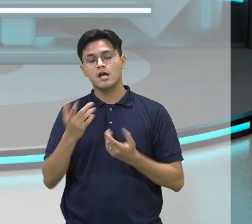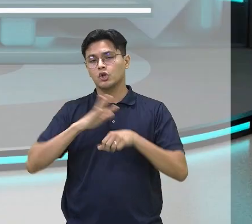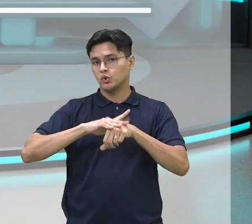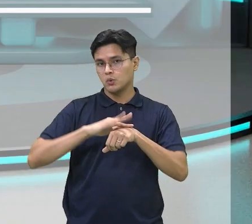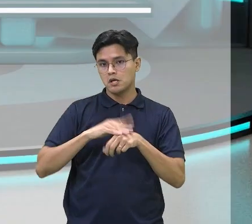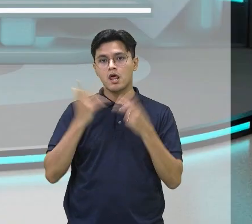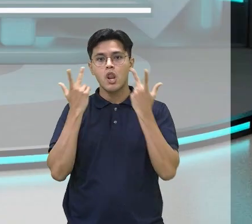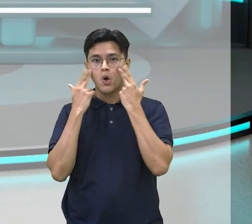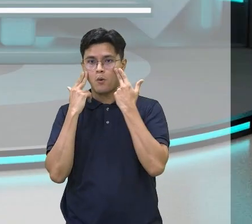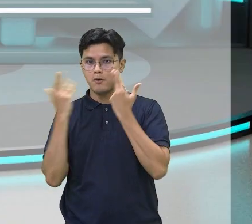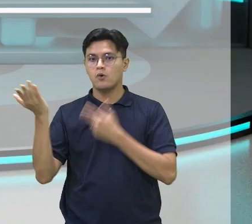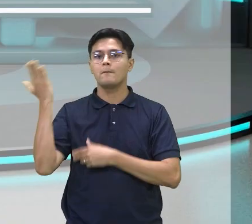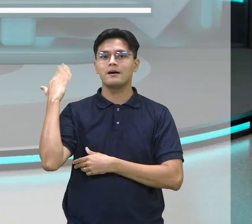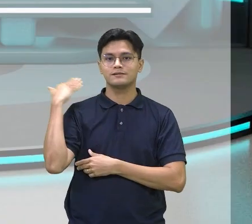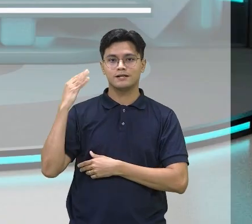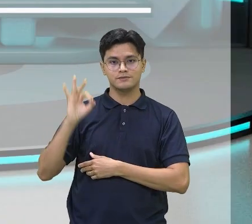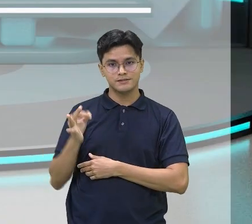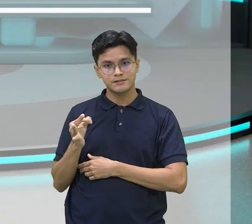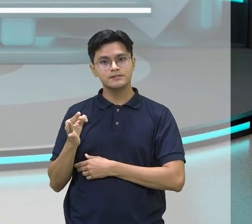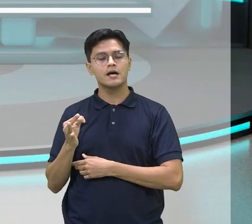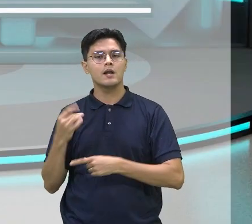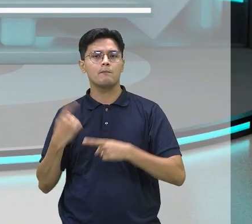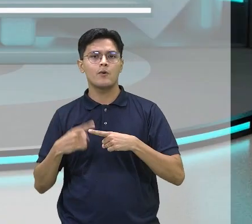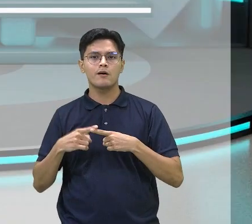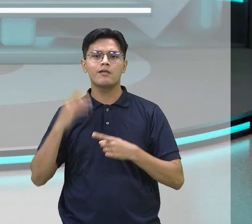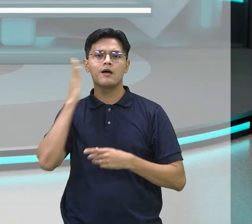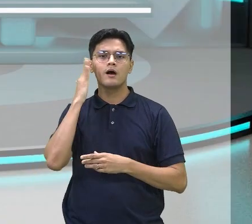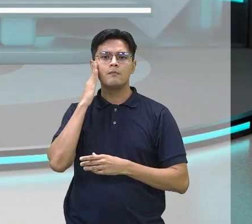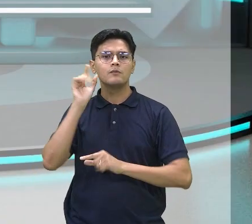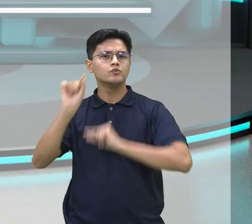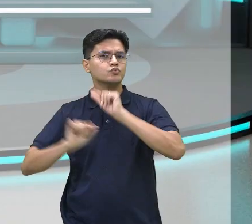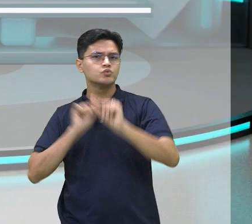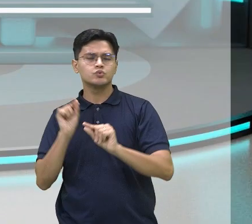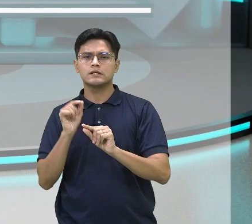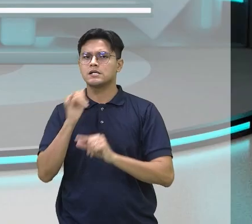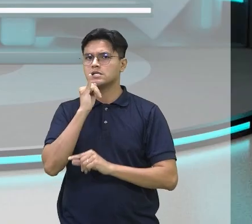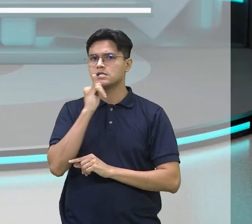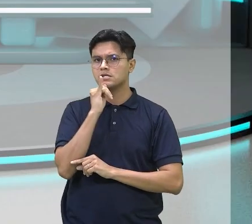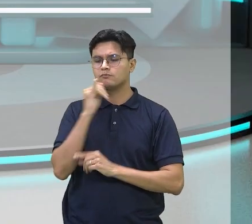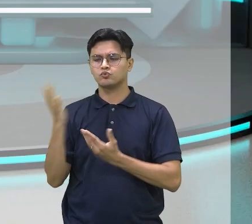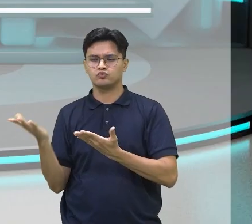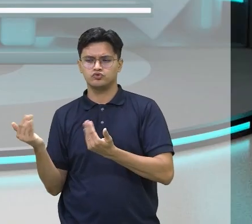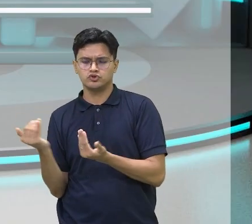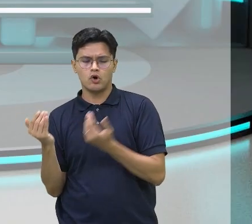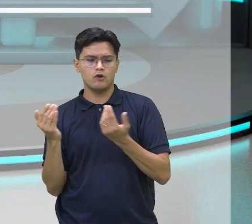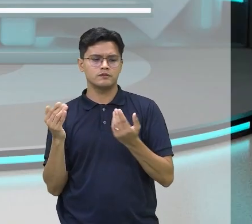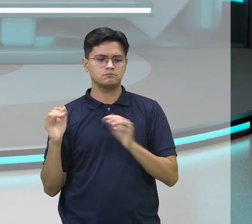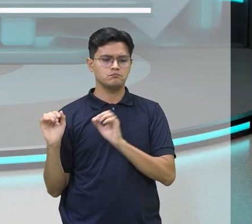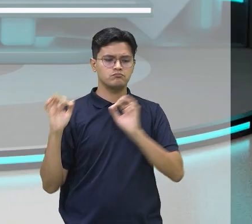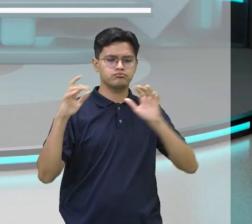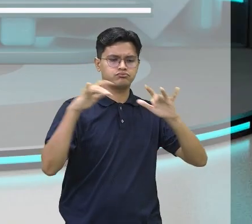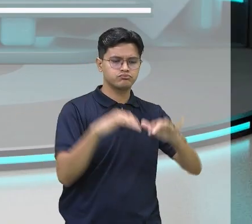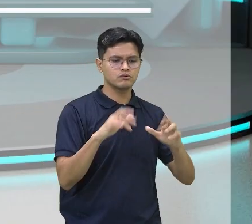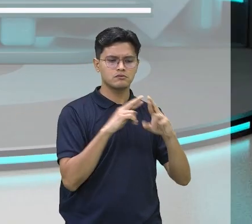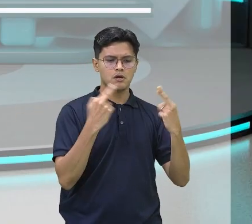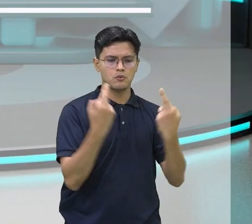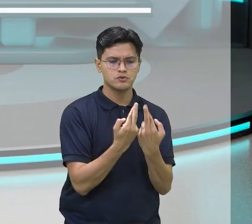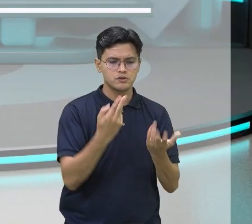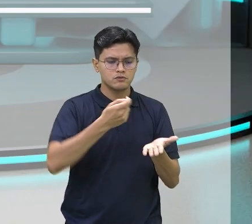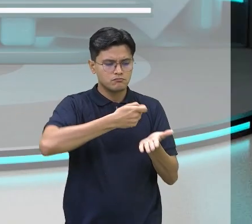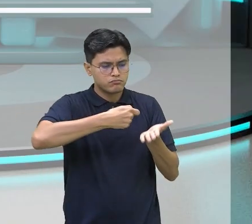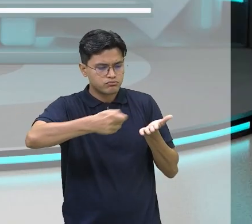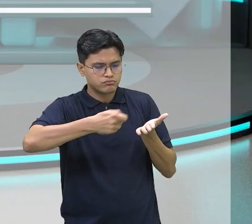sabe que a tuberculose, ela pega ali com uma facilidade. Então, como eles se reuniam, né, para escrever, se reuniam para